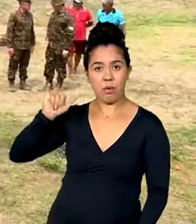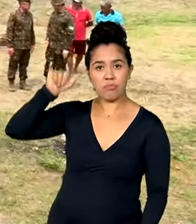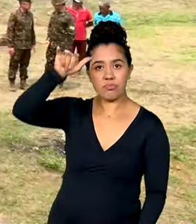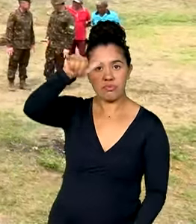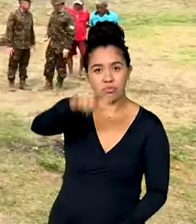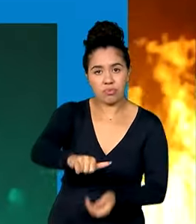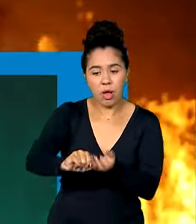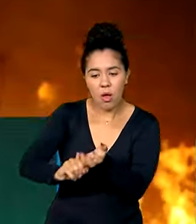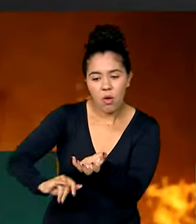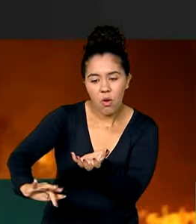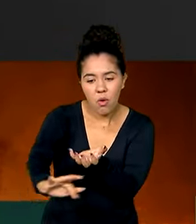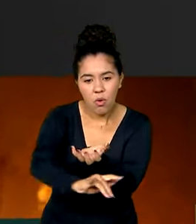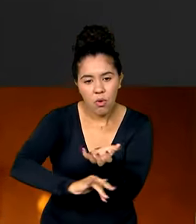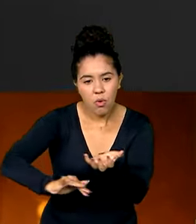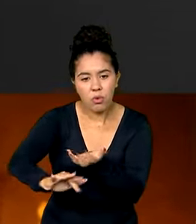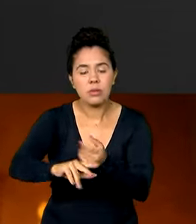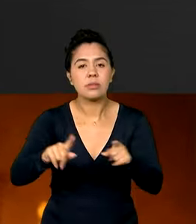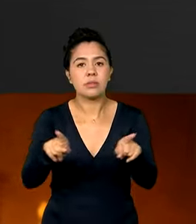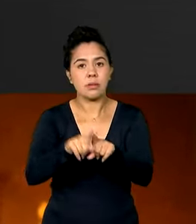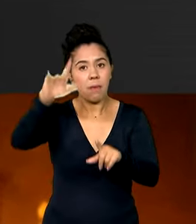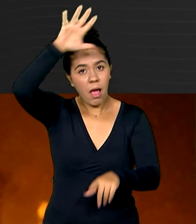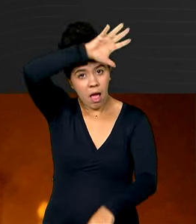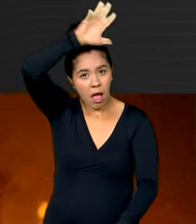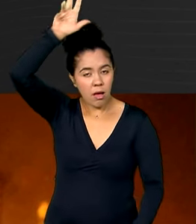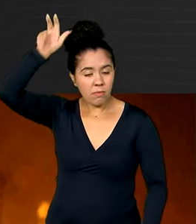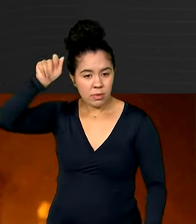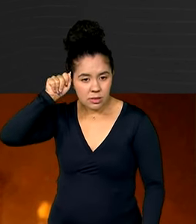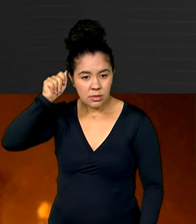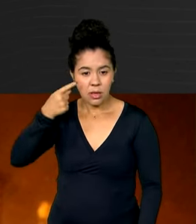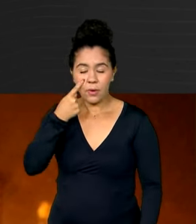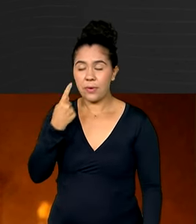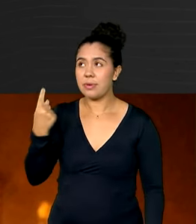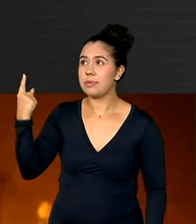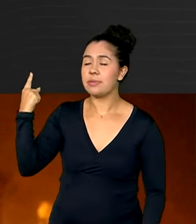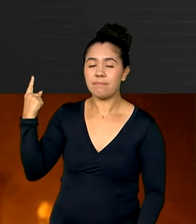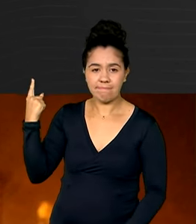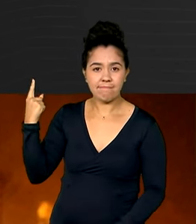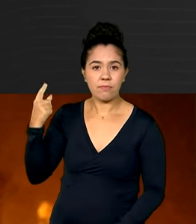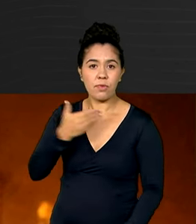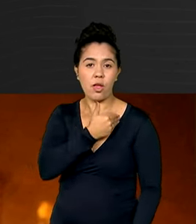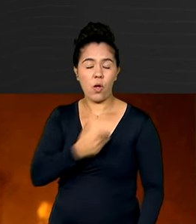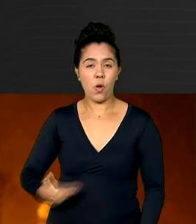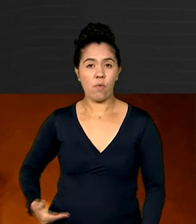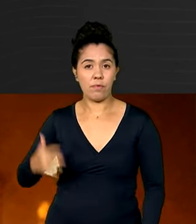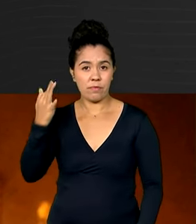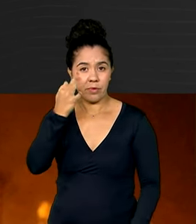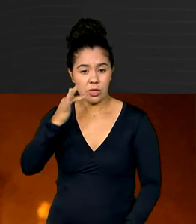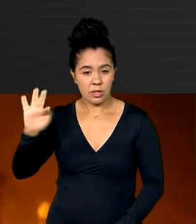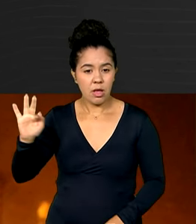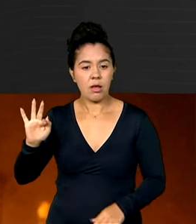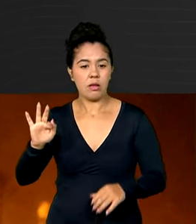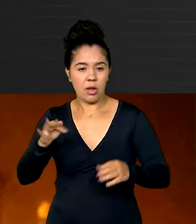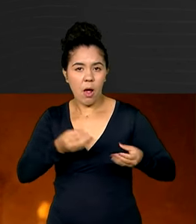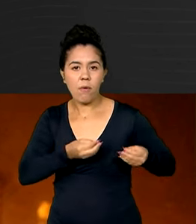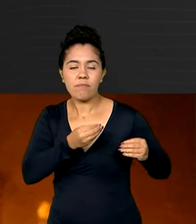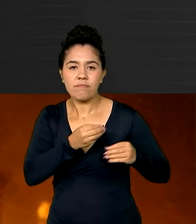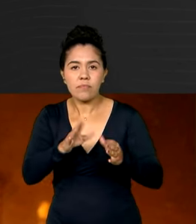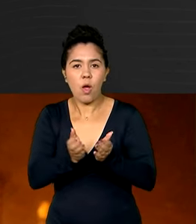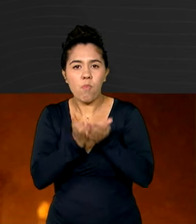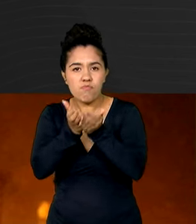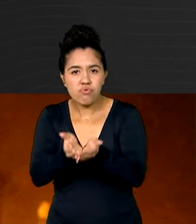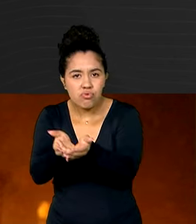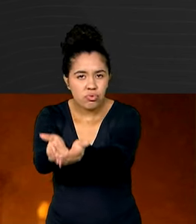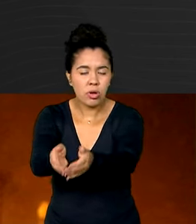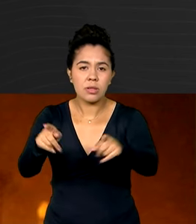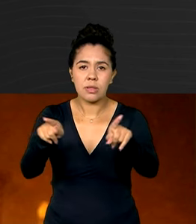lançar ações. Na maior operação de combate a incêndios florestais da história, o governo federal enviou embarcações, aeronaves e